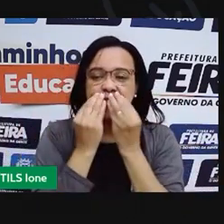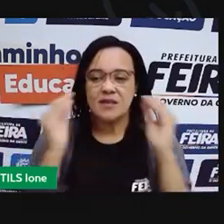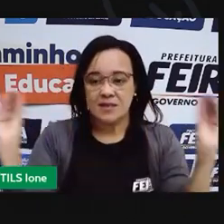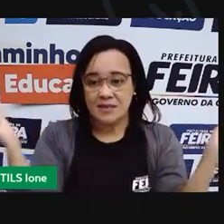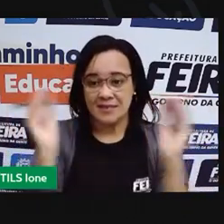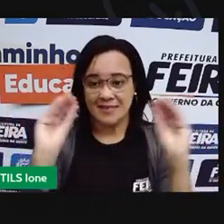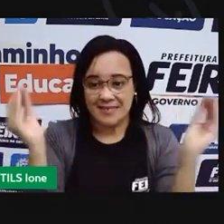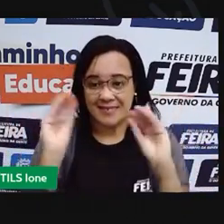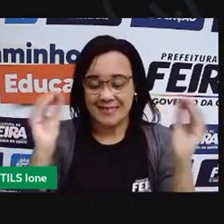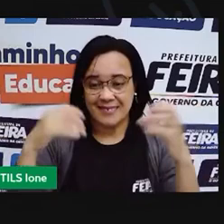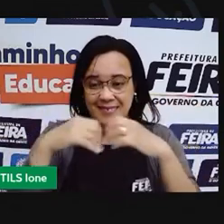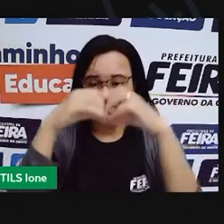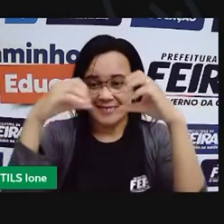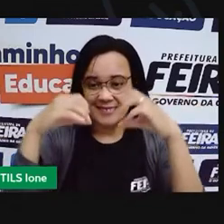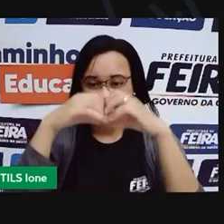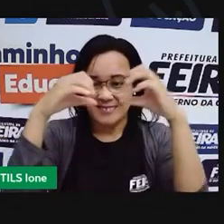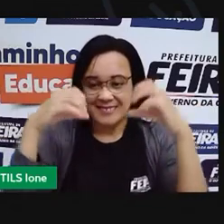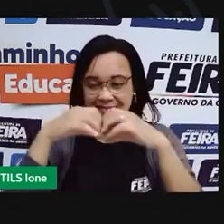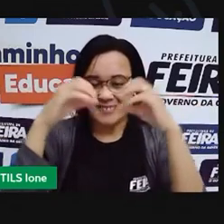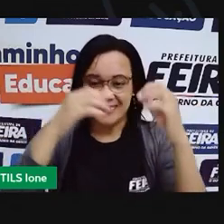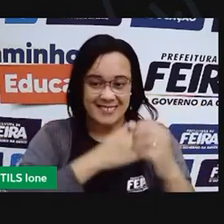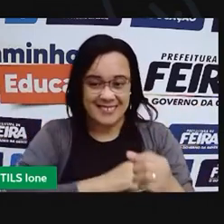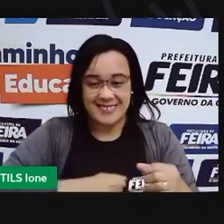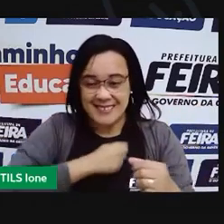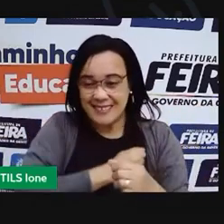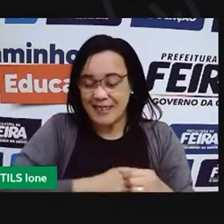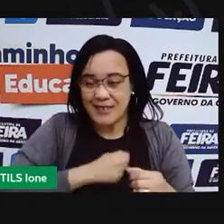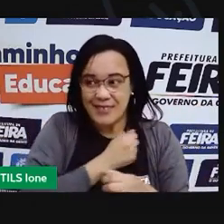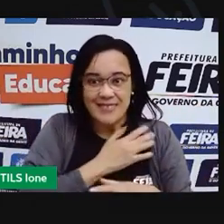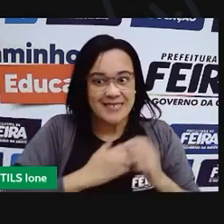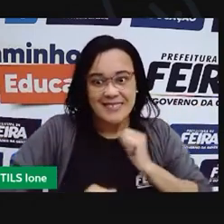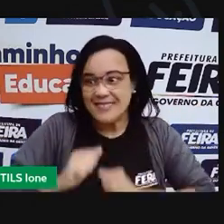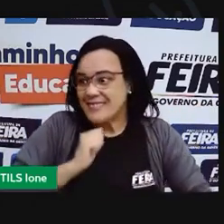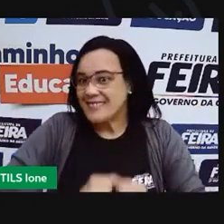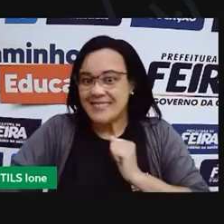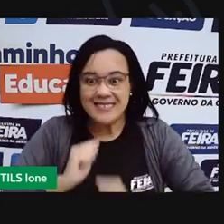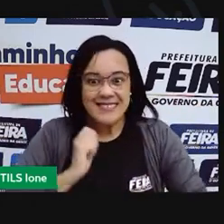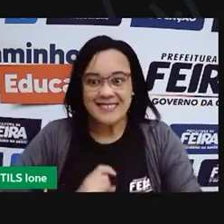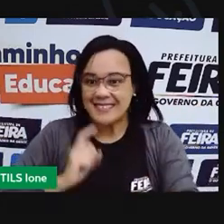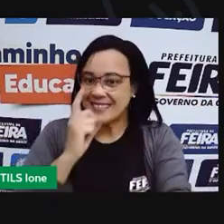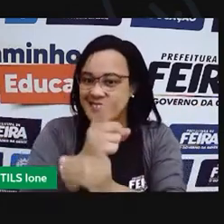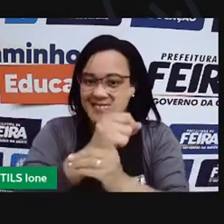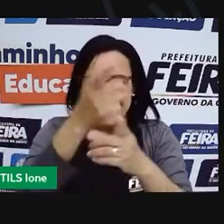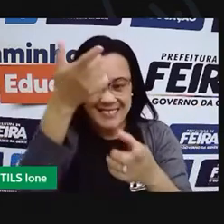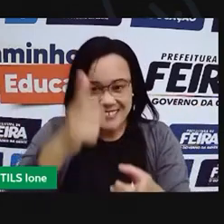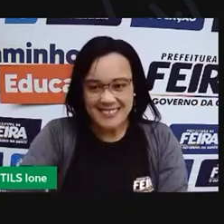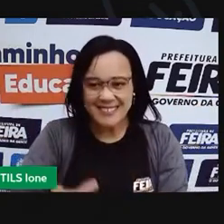no coração. Já estou com saudade, já estou ansiosa para a gente se encontrar de novo.